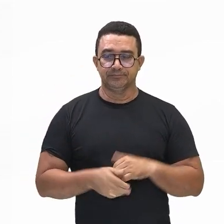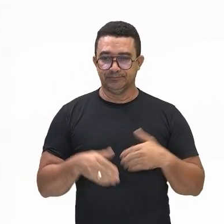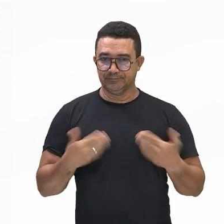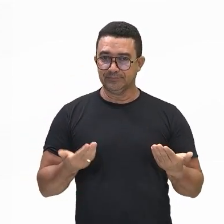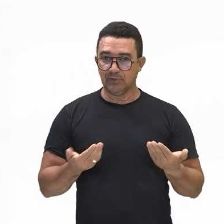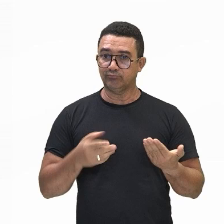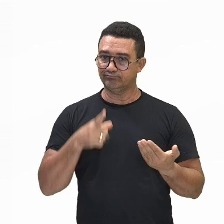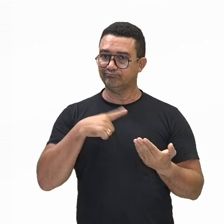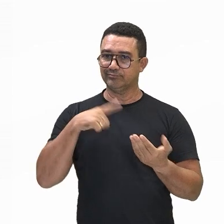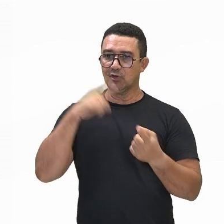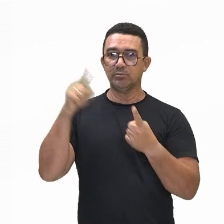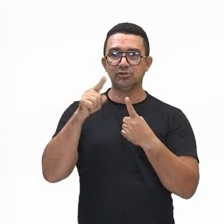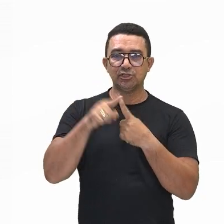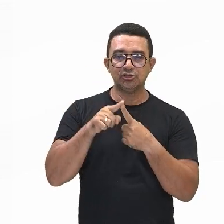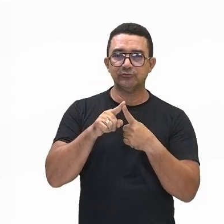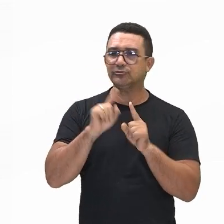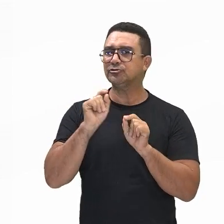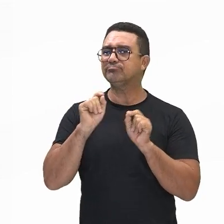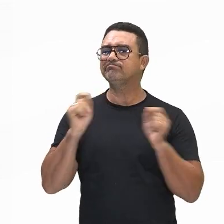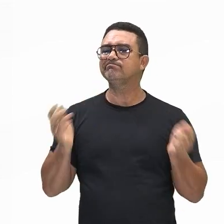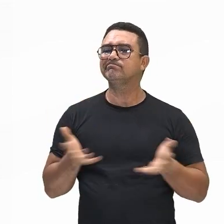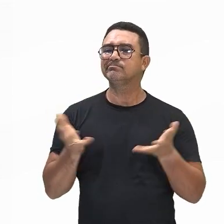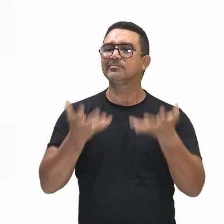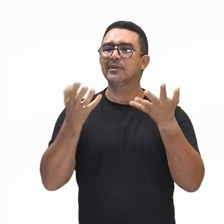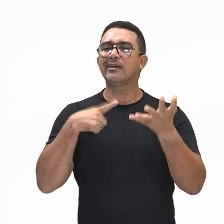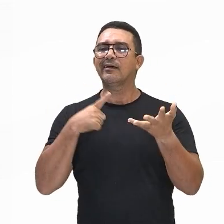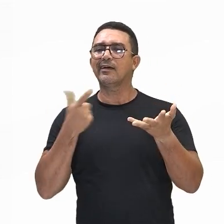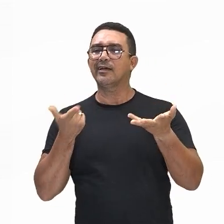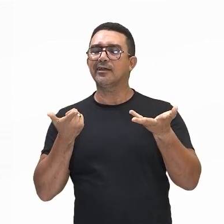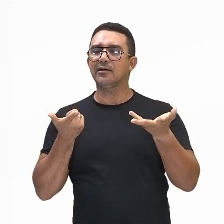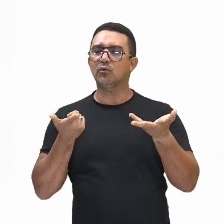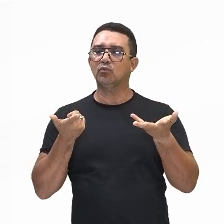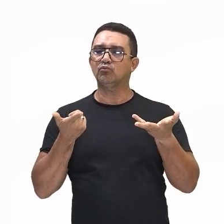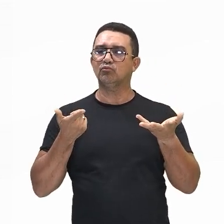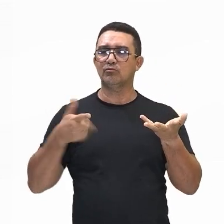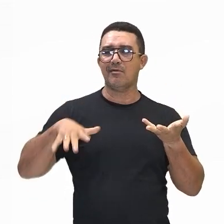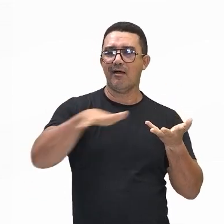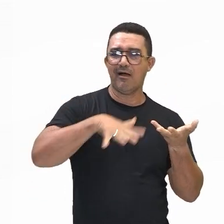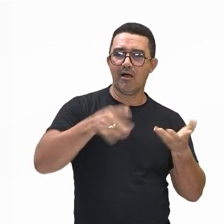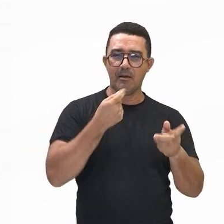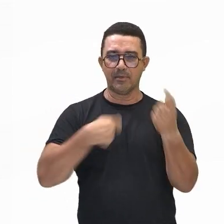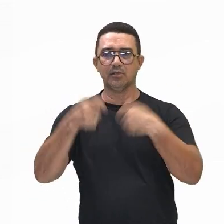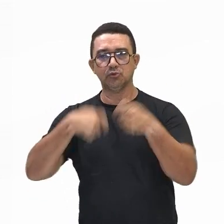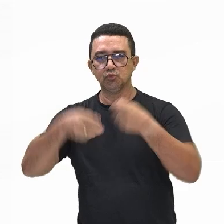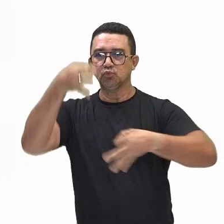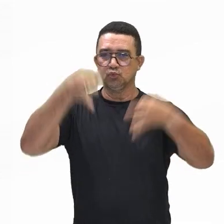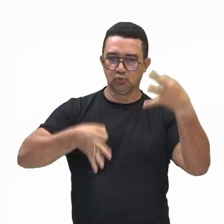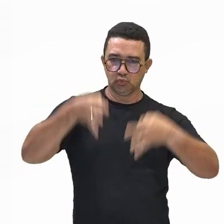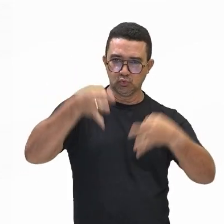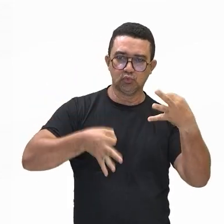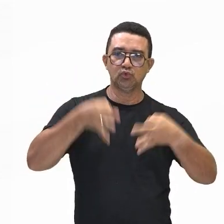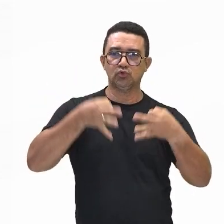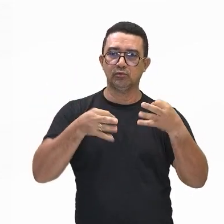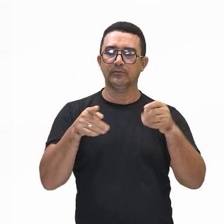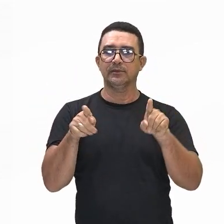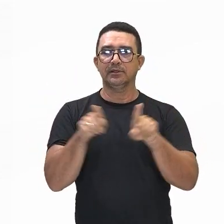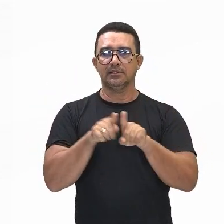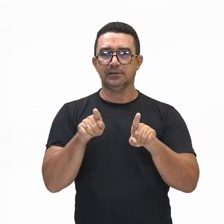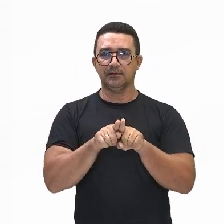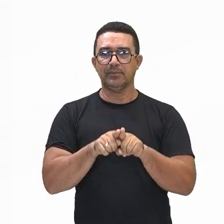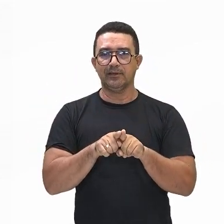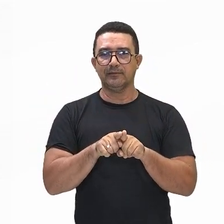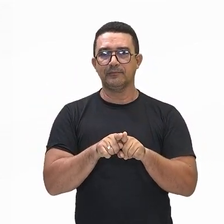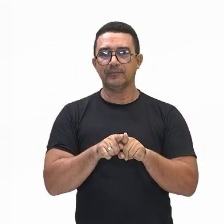promover ali uma parte mais harmônica, um ambiente econômico mais justo e também equitativo aí no